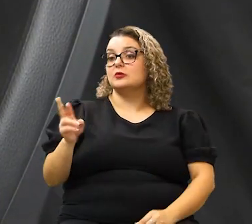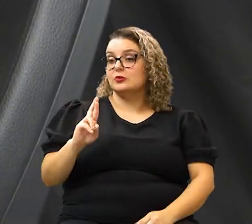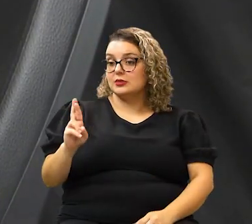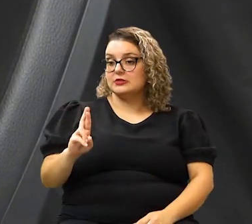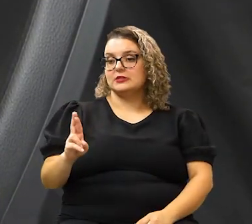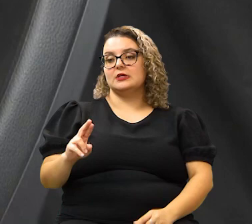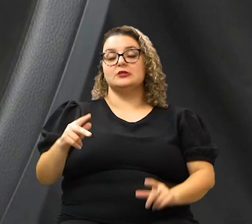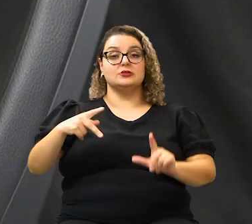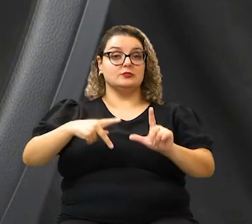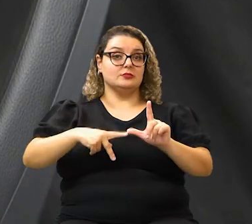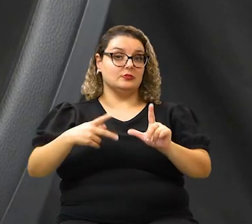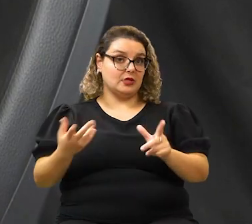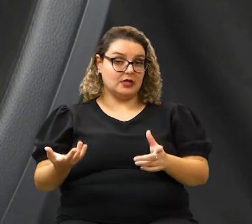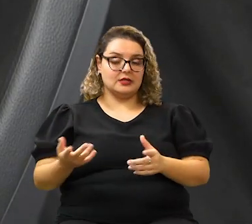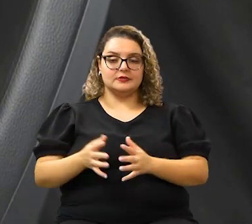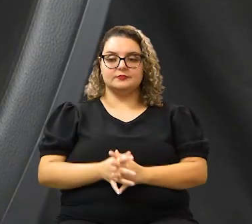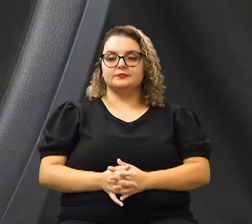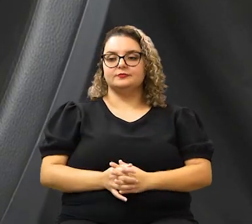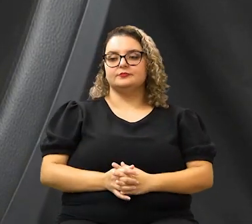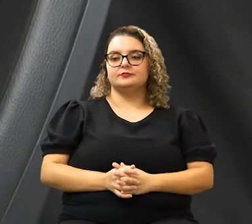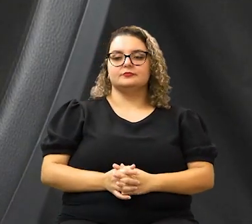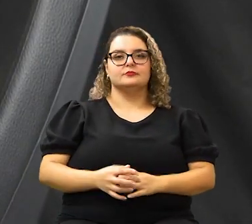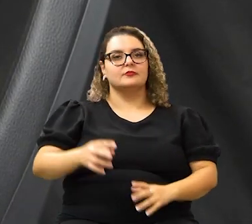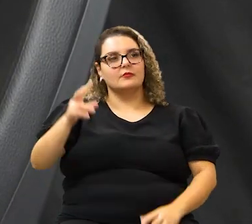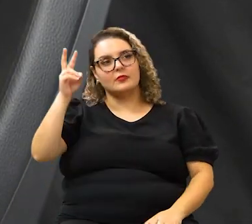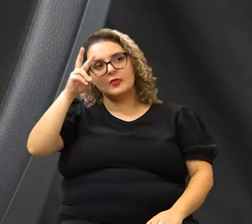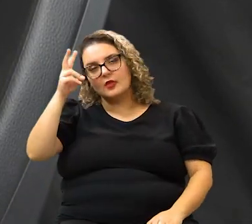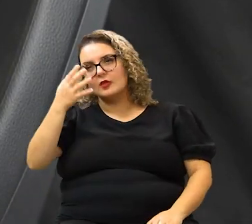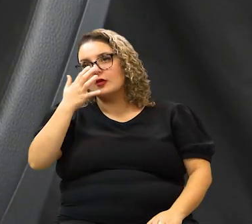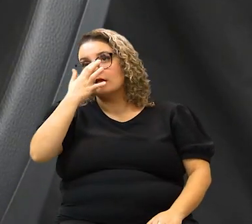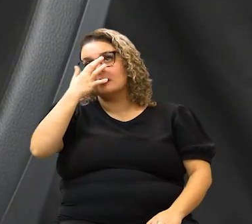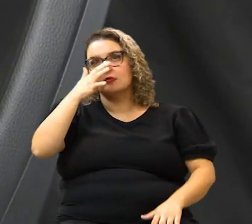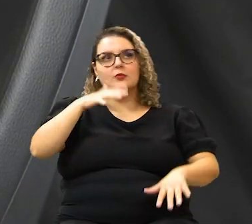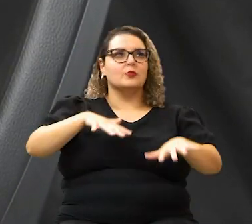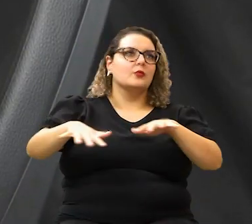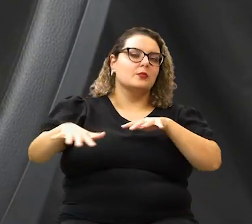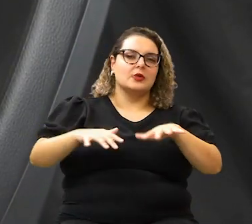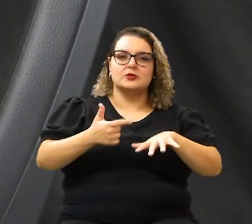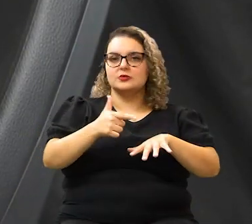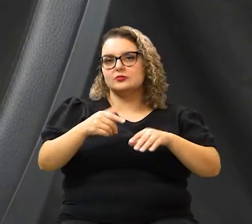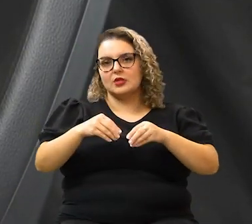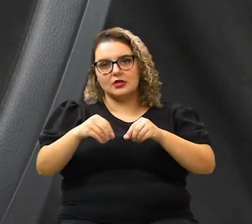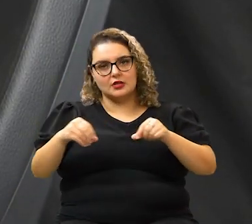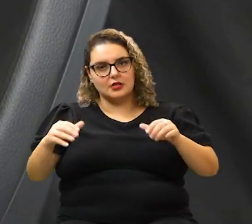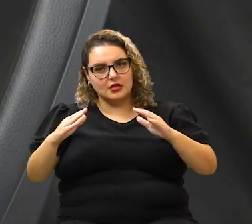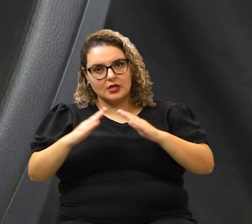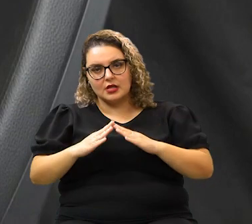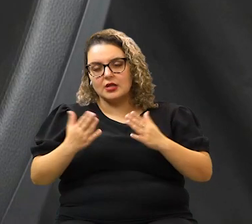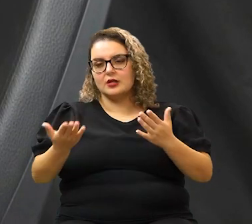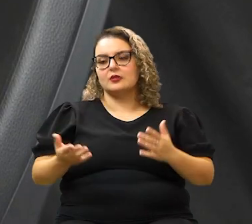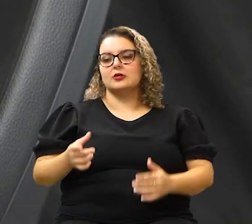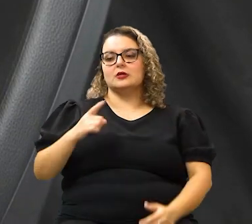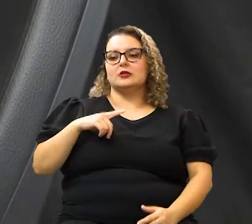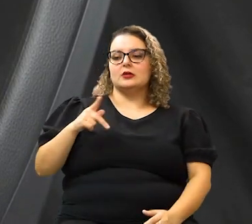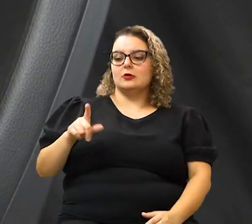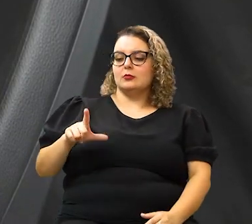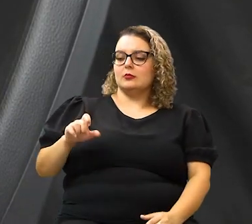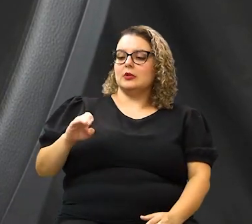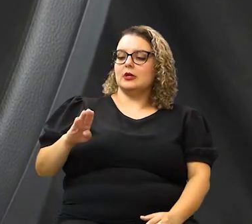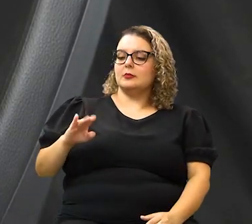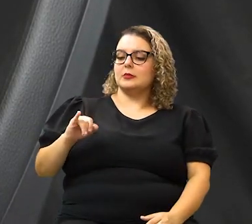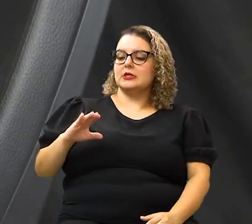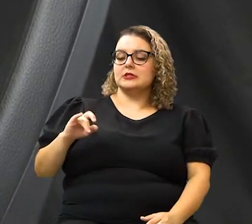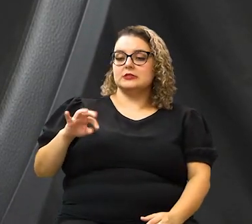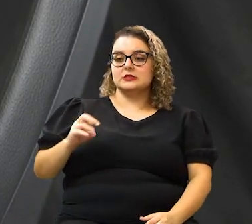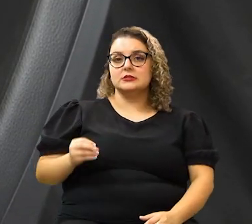Além das atividades com o Movimento Sem Terra. Teve na época o plebiscito da privatização